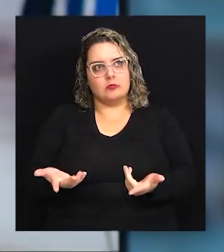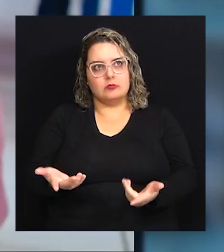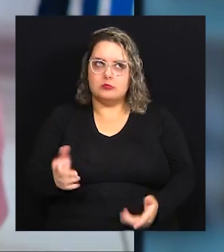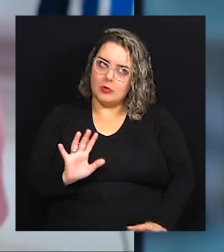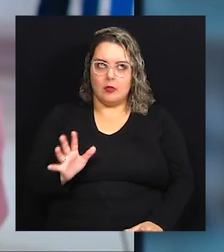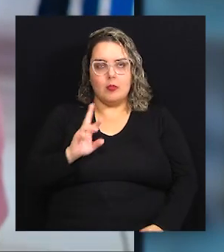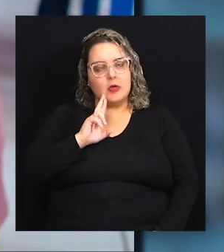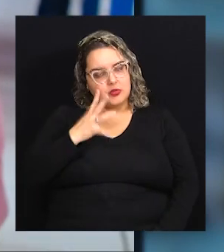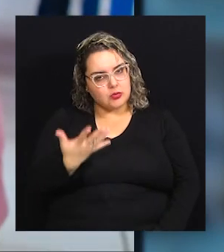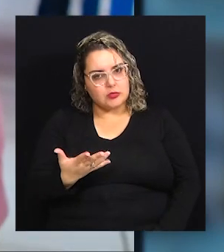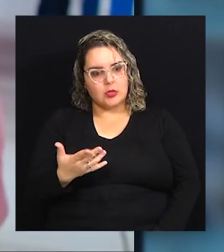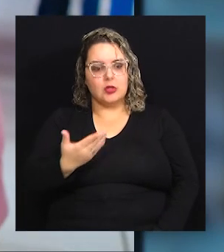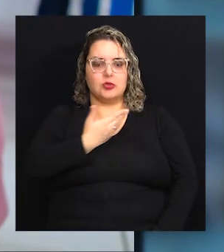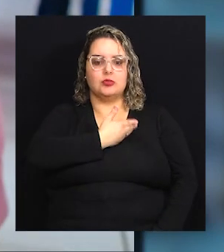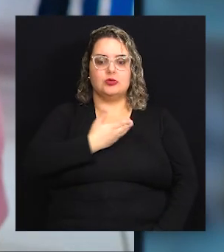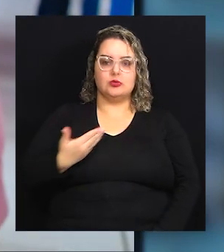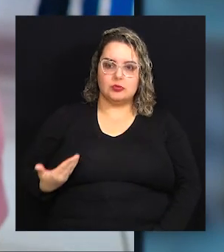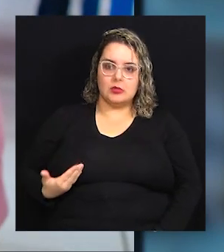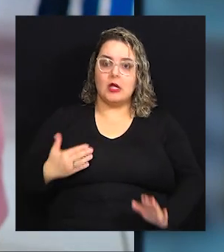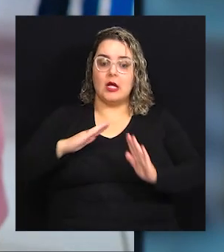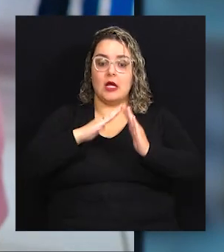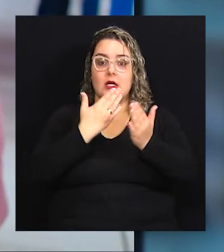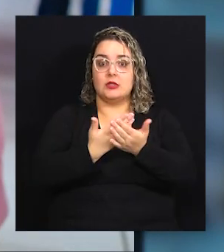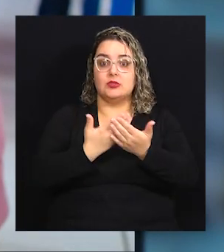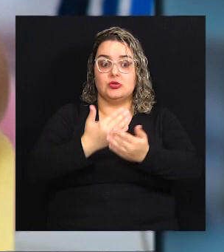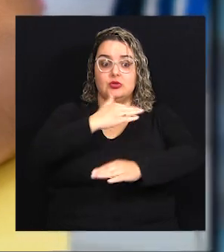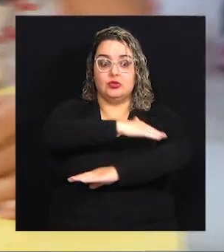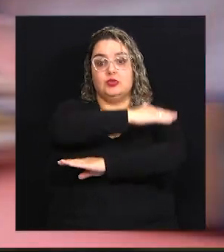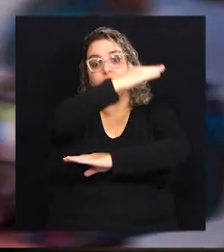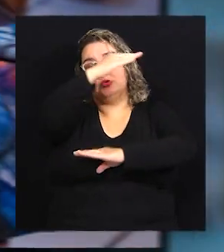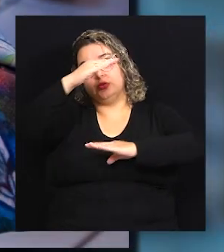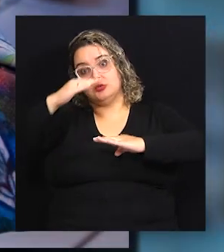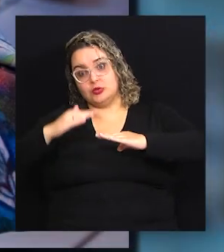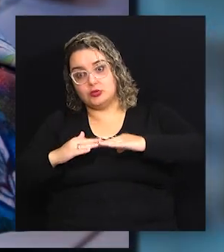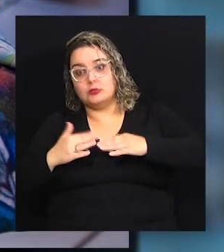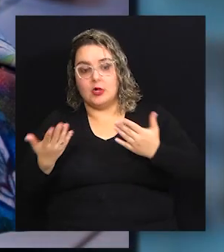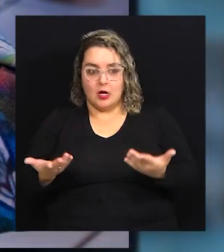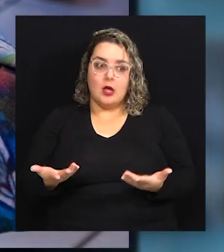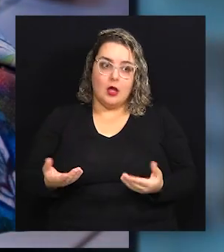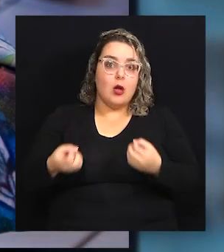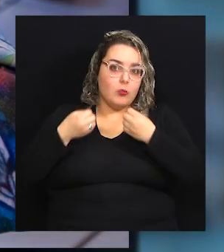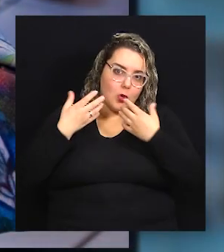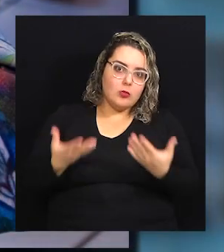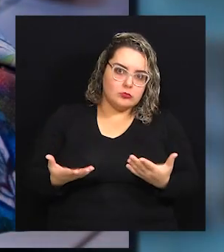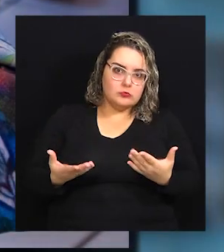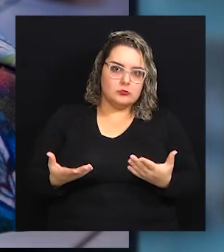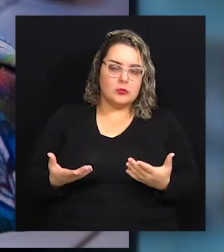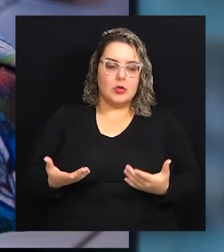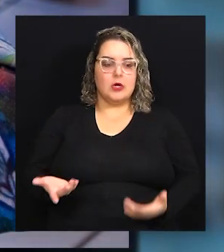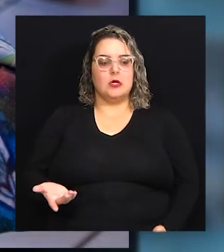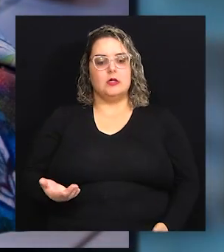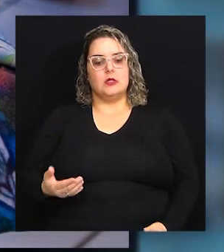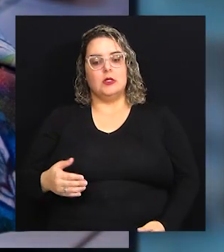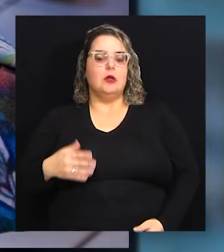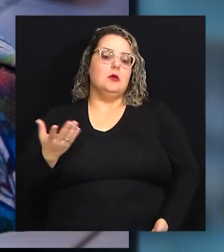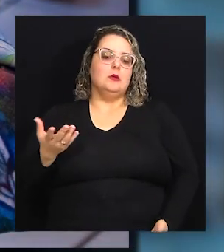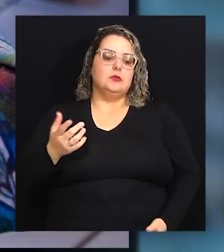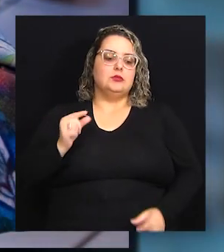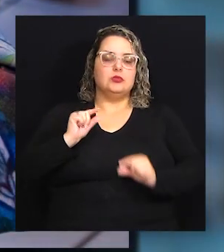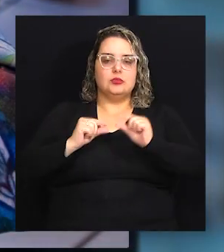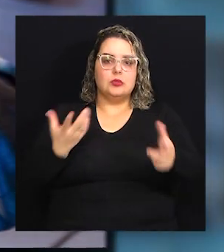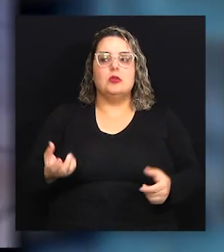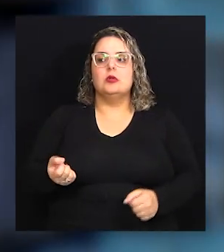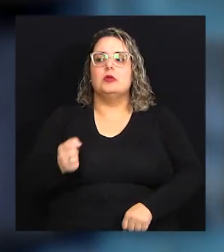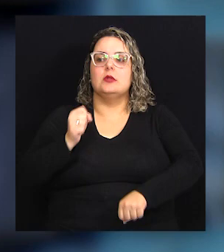problema na região. Problema não, né? Que é uma solução que o governo transformou as escolas em período integral. Então isso, de certa forma, tirou as crianças um pouco do